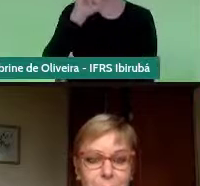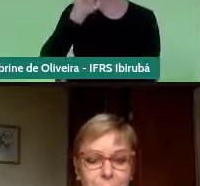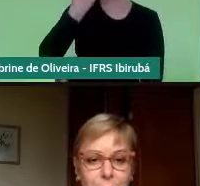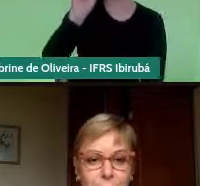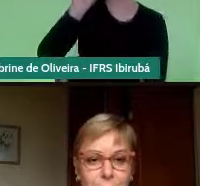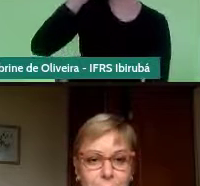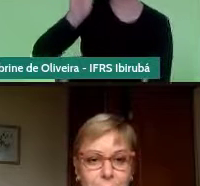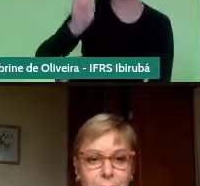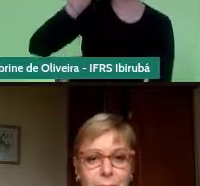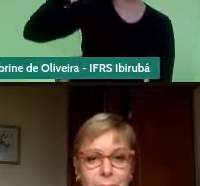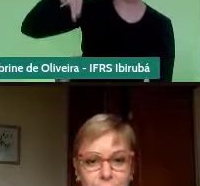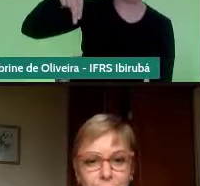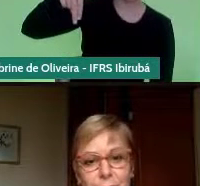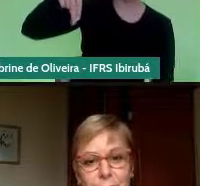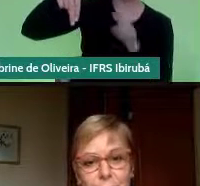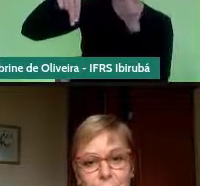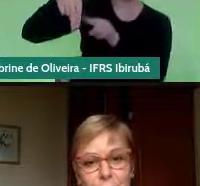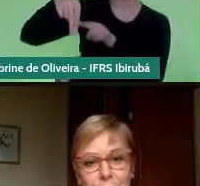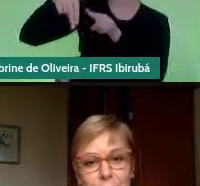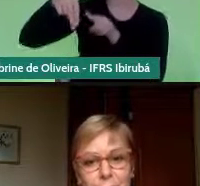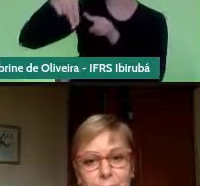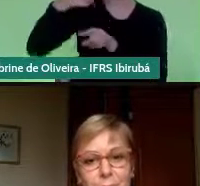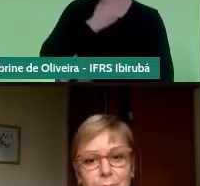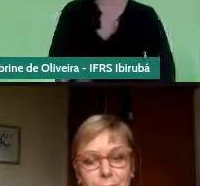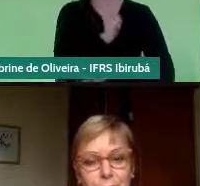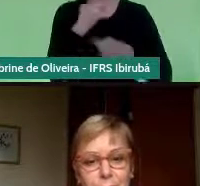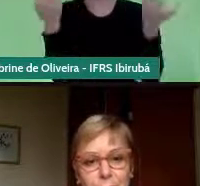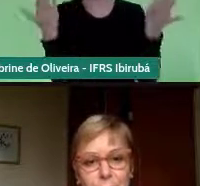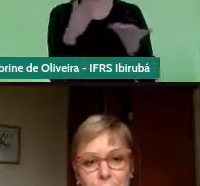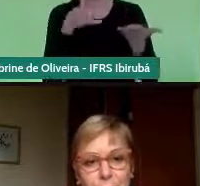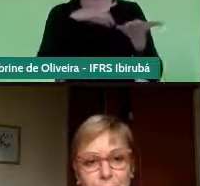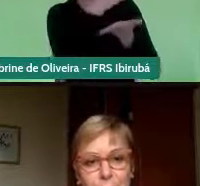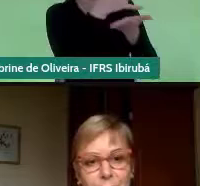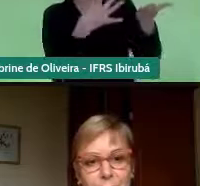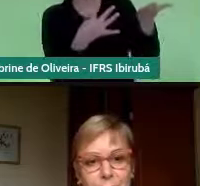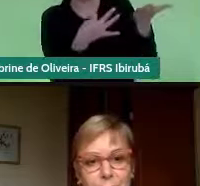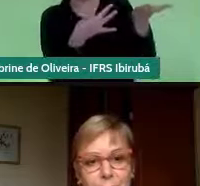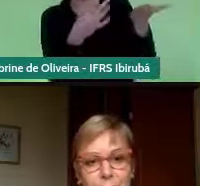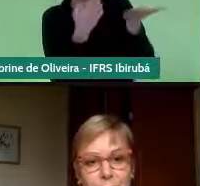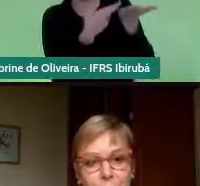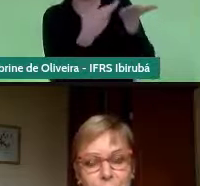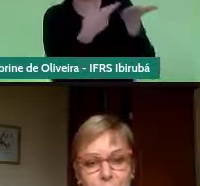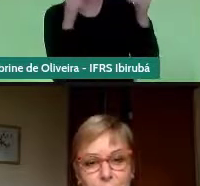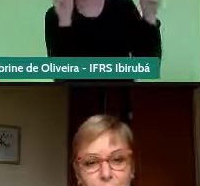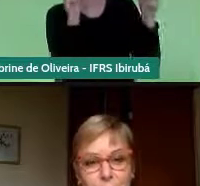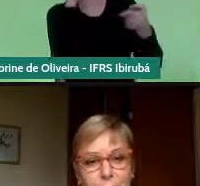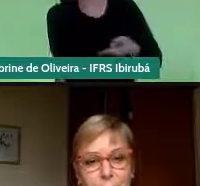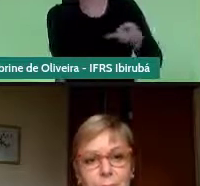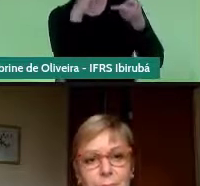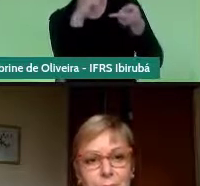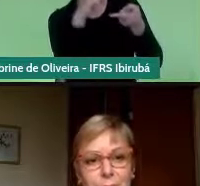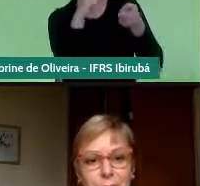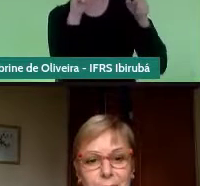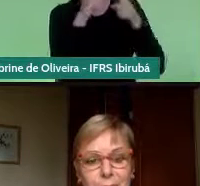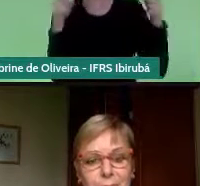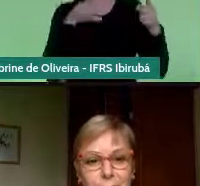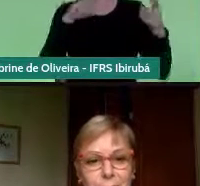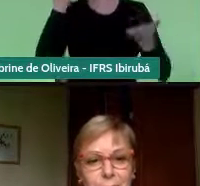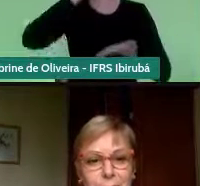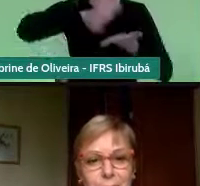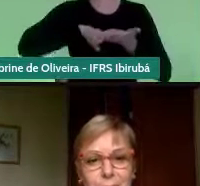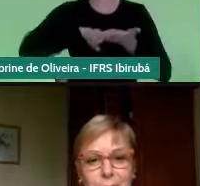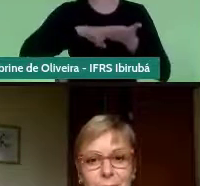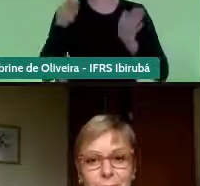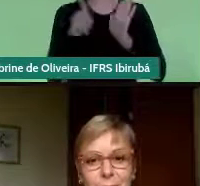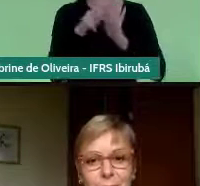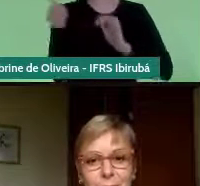ideia da revista vem com esses textos mais curtos, mas, porém, registrados do professor. O meu contato pessoal